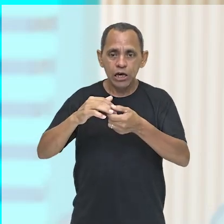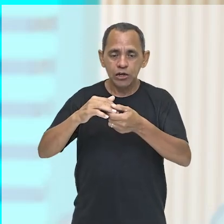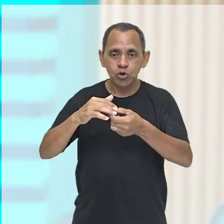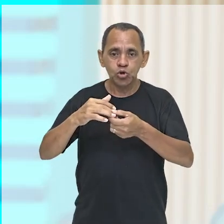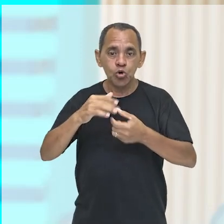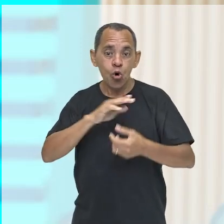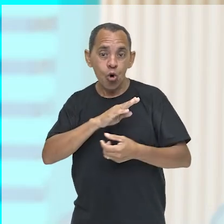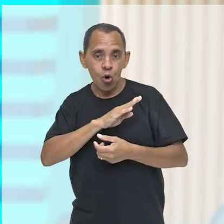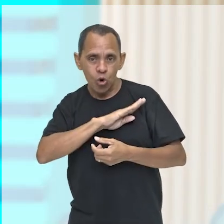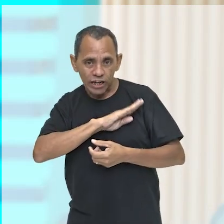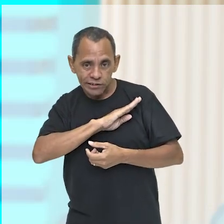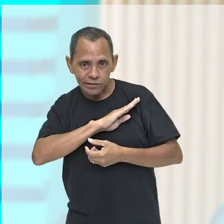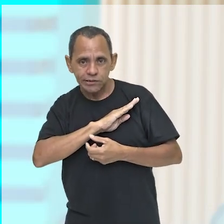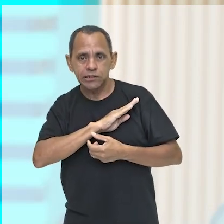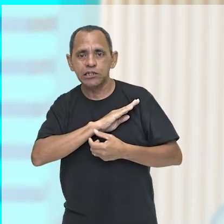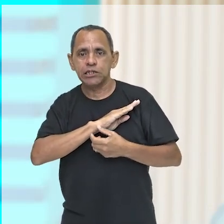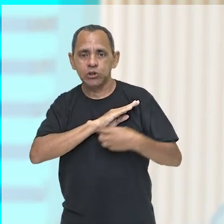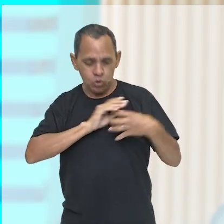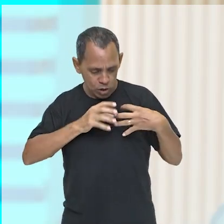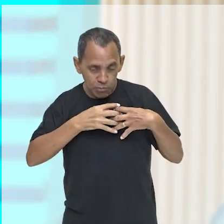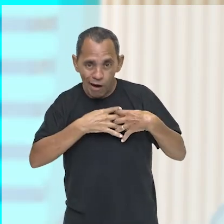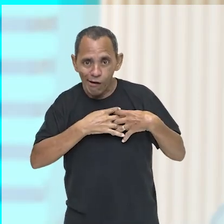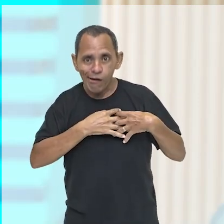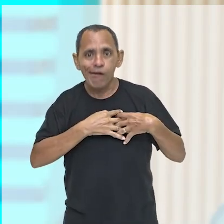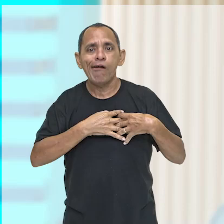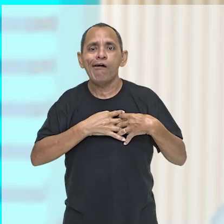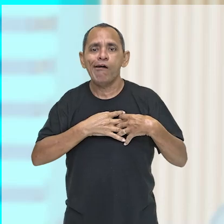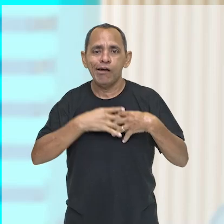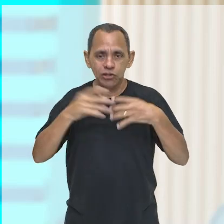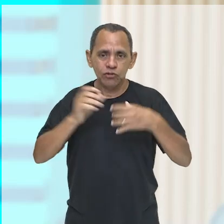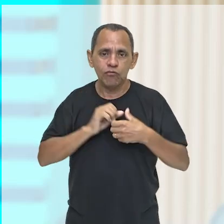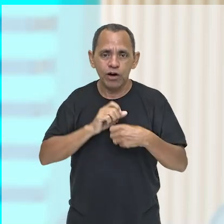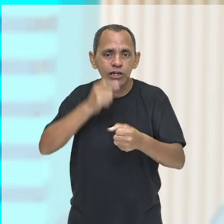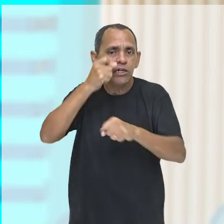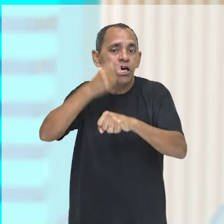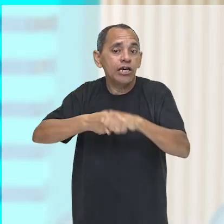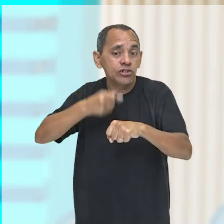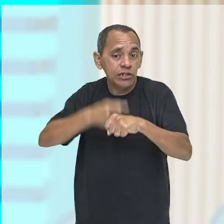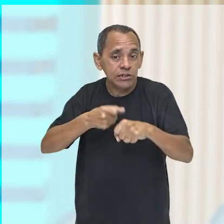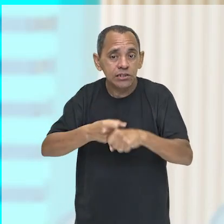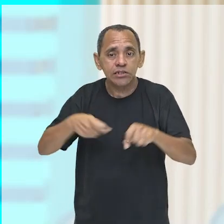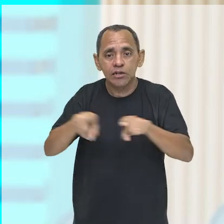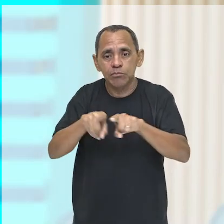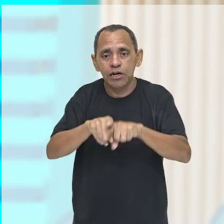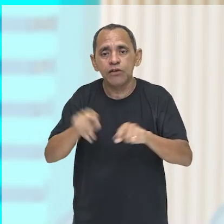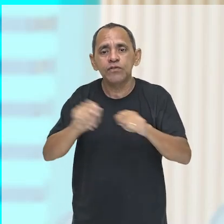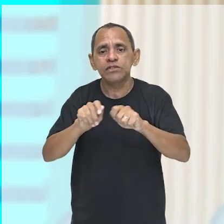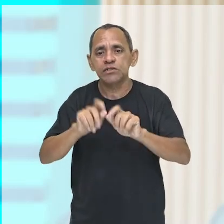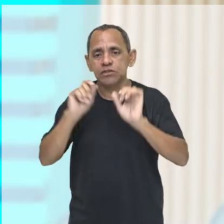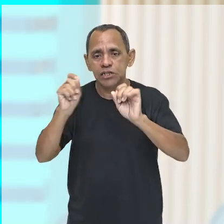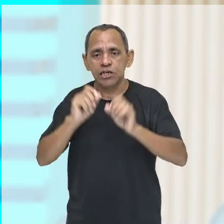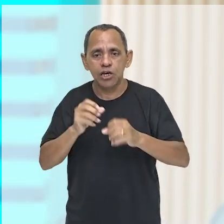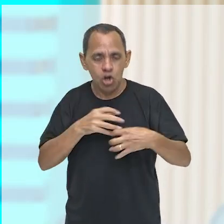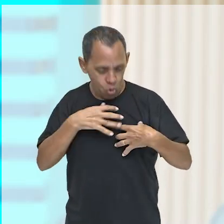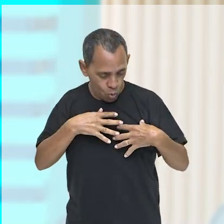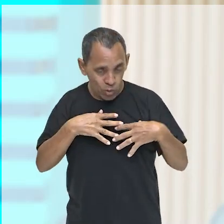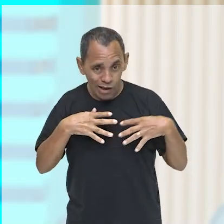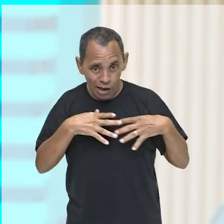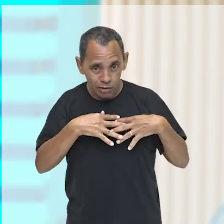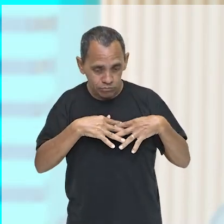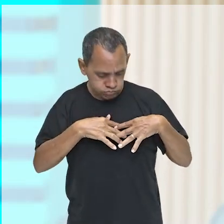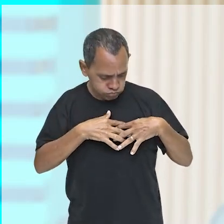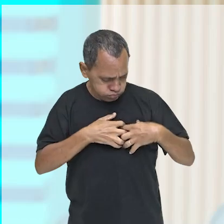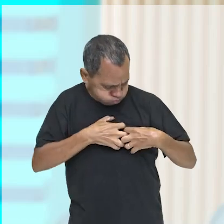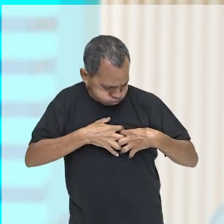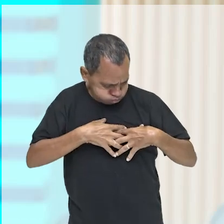consegue mais distender quando o sangue passa, gerando assim uma pressão muito grande lá dentro, certo? E aí é